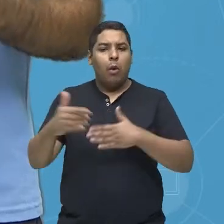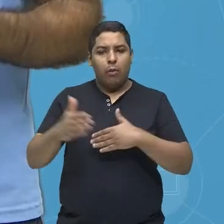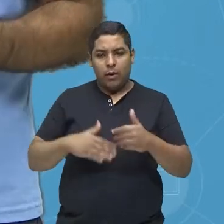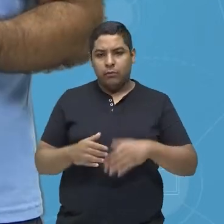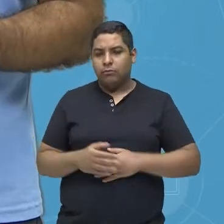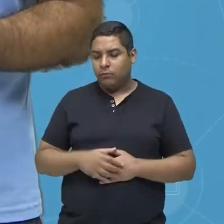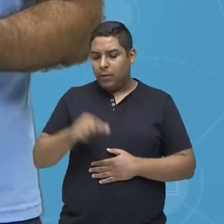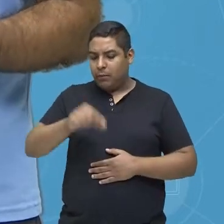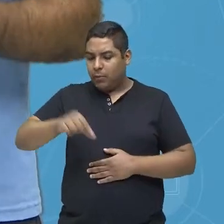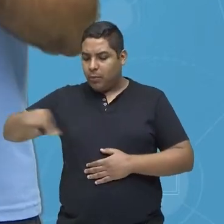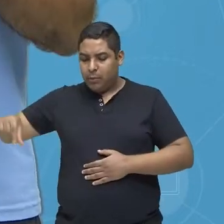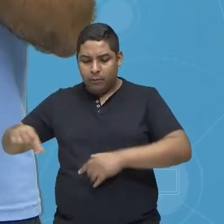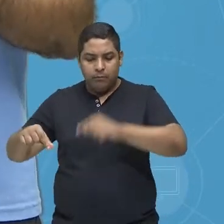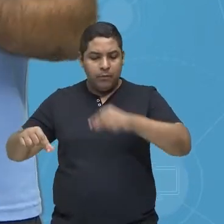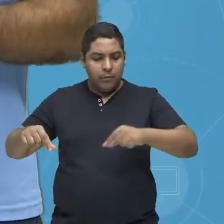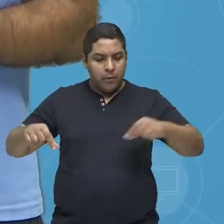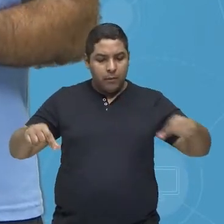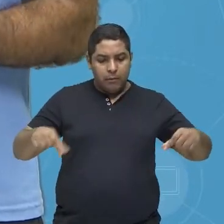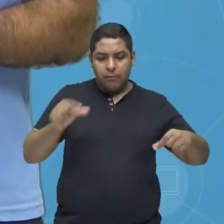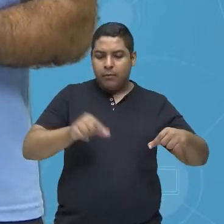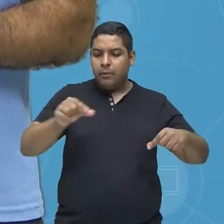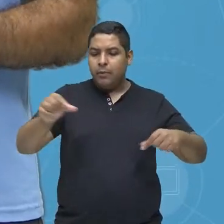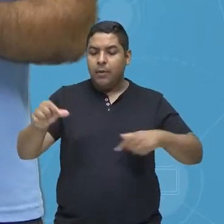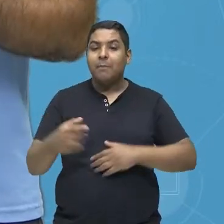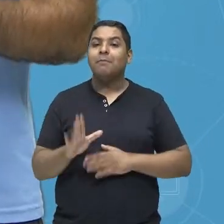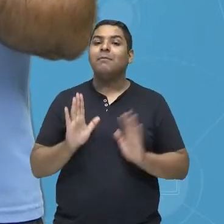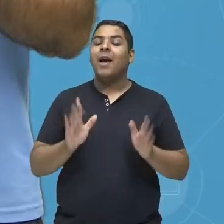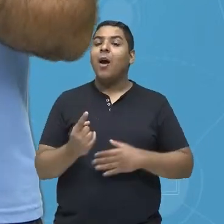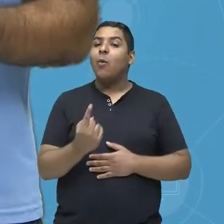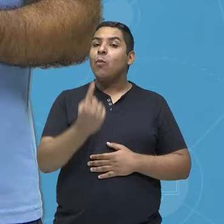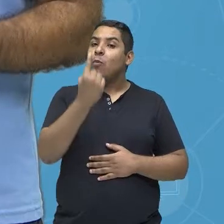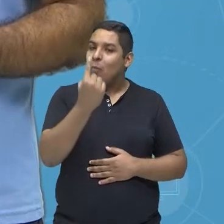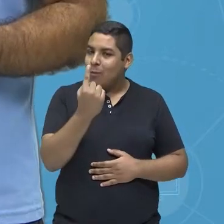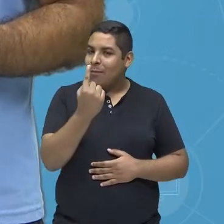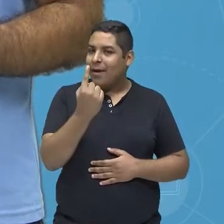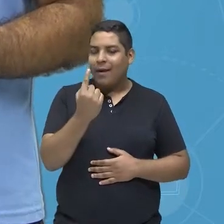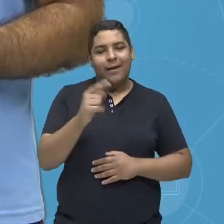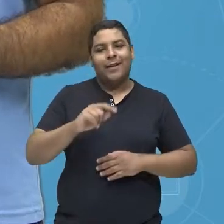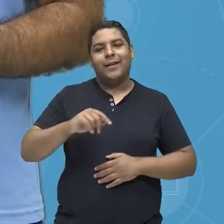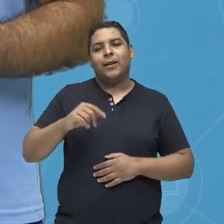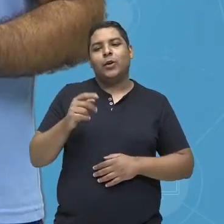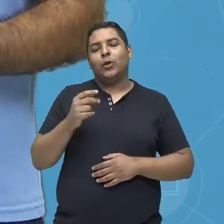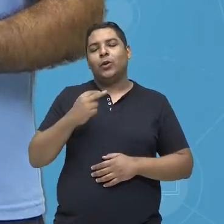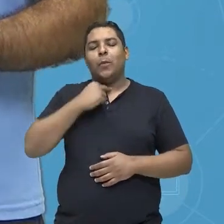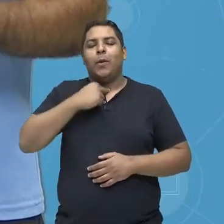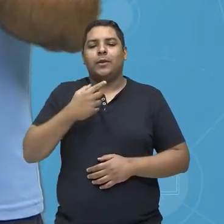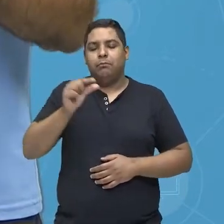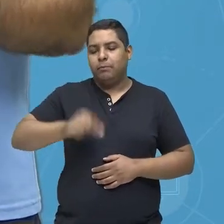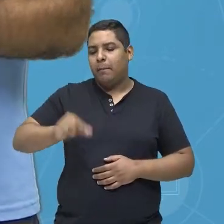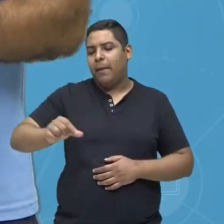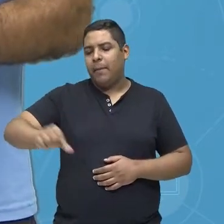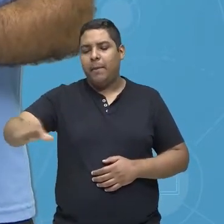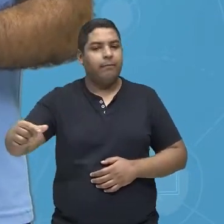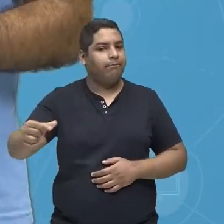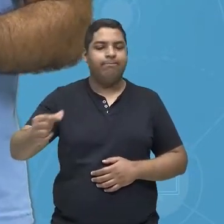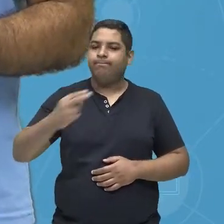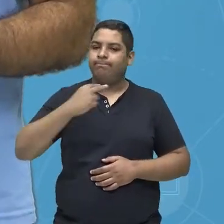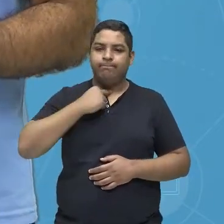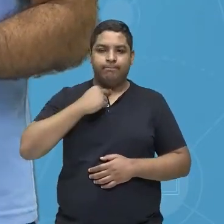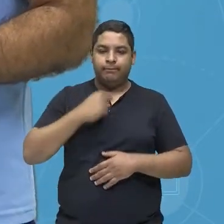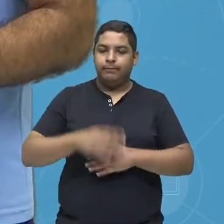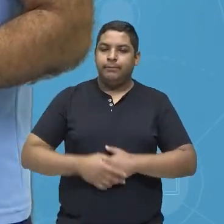ou vertical, mas somente uma casa, ele só anda somente uma casa. E o objetivo do jogo de